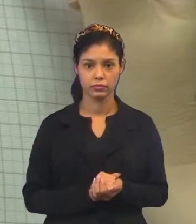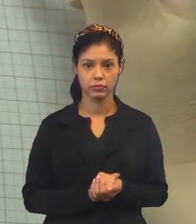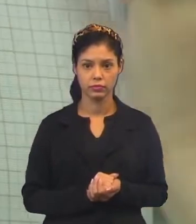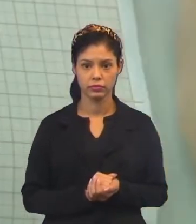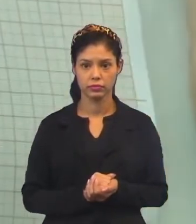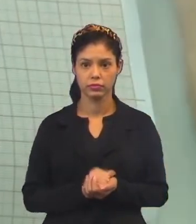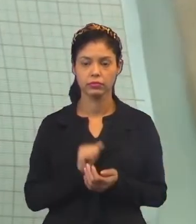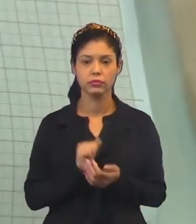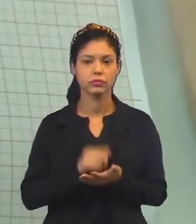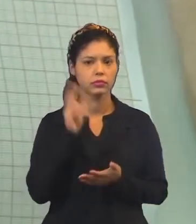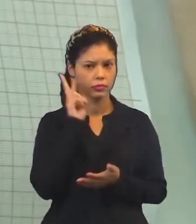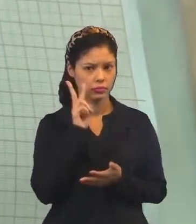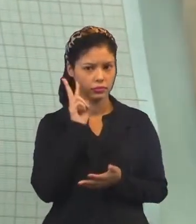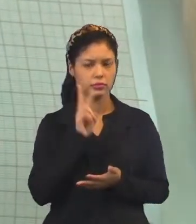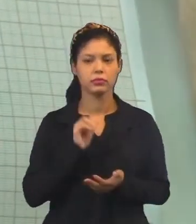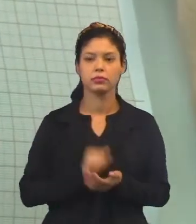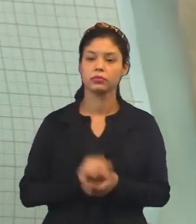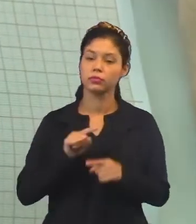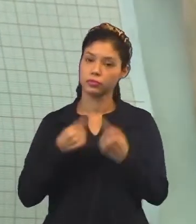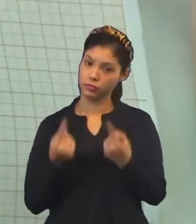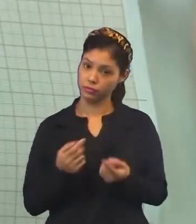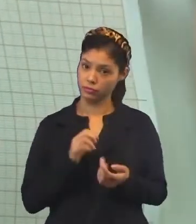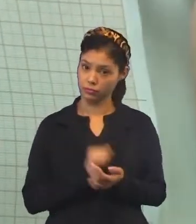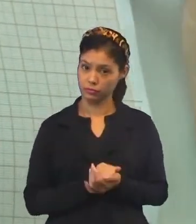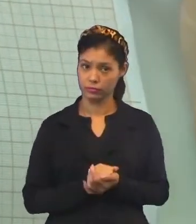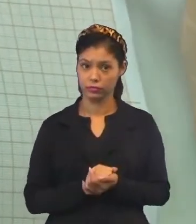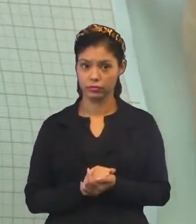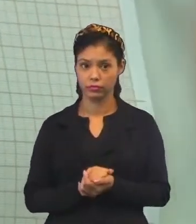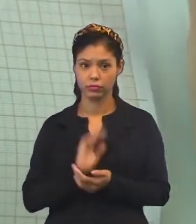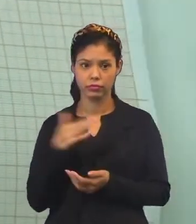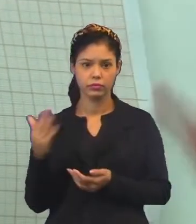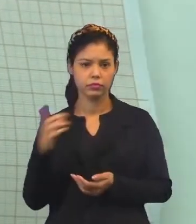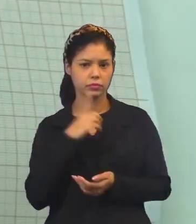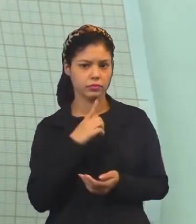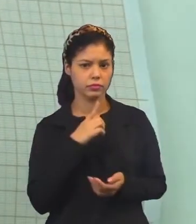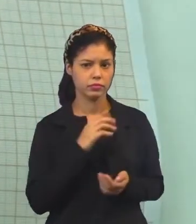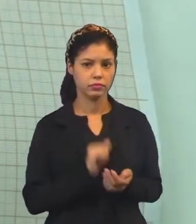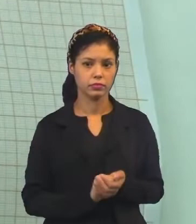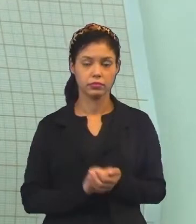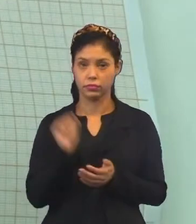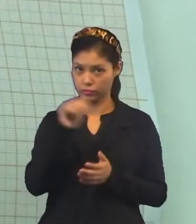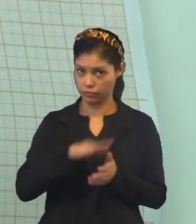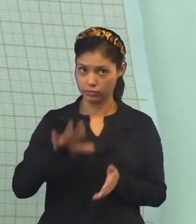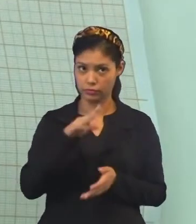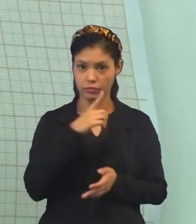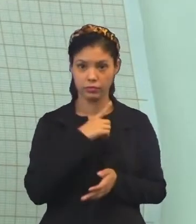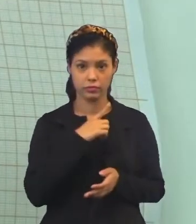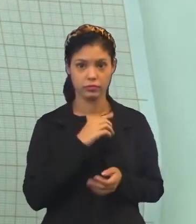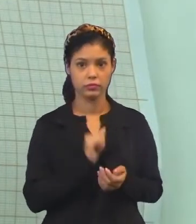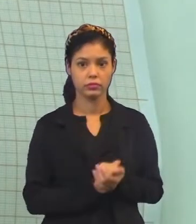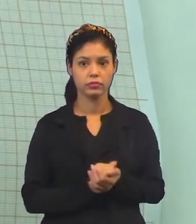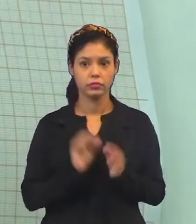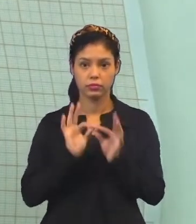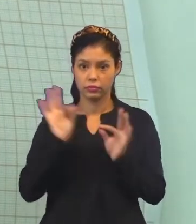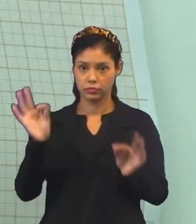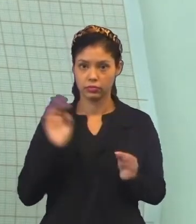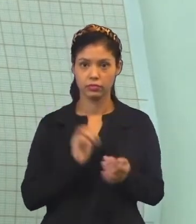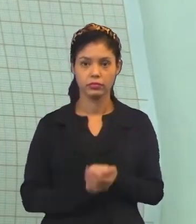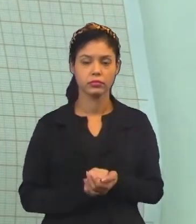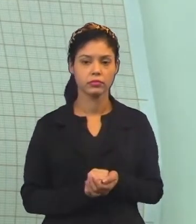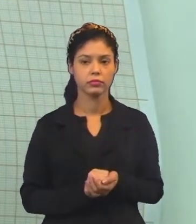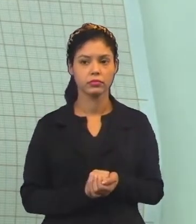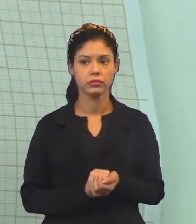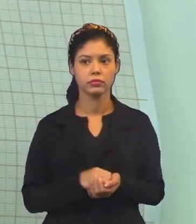gente lembrar, né? Mas, quando se refere à área, né? Nós estamos tratando de metros quadrados,